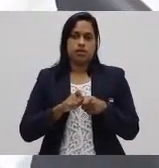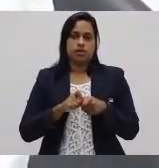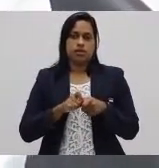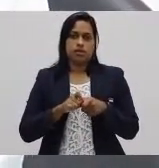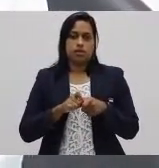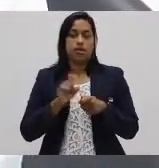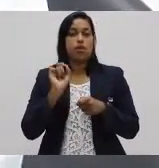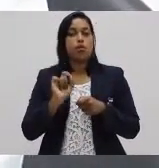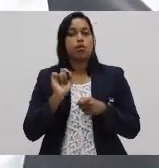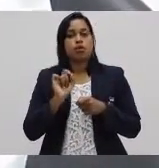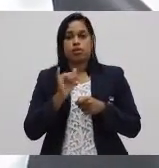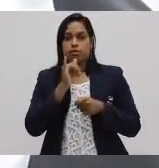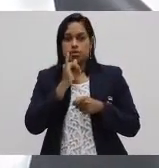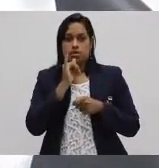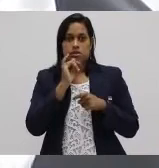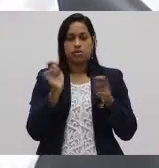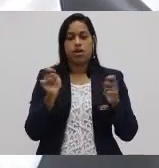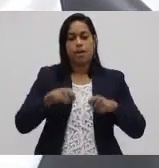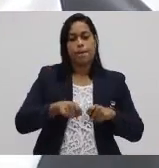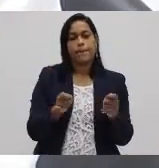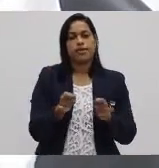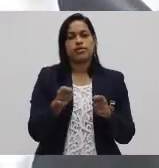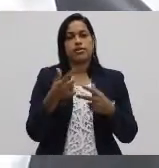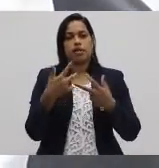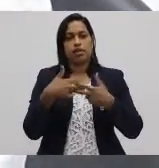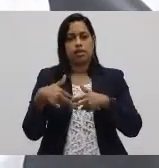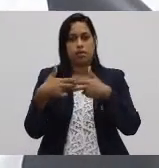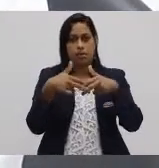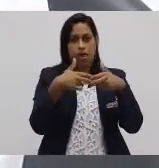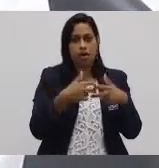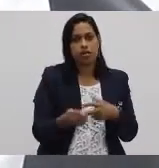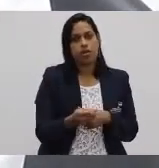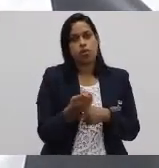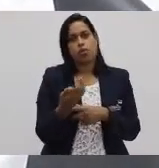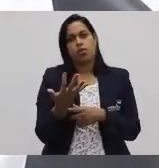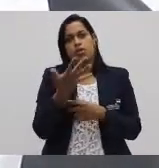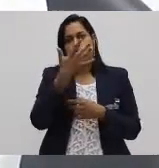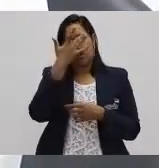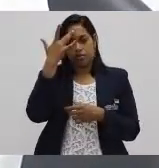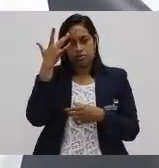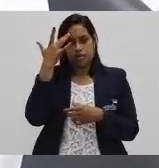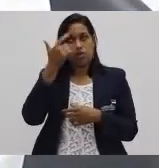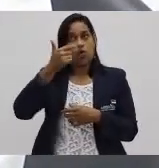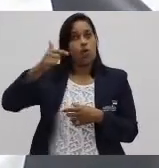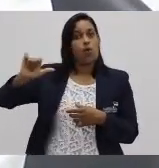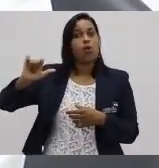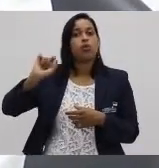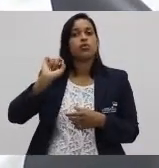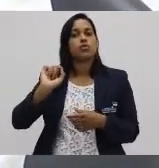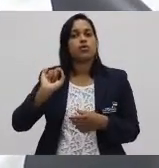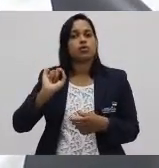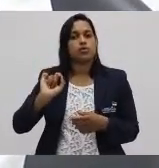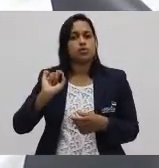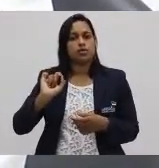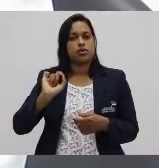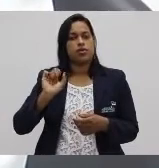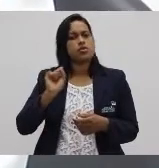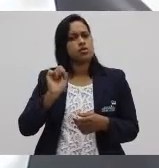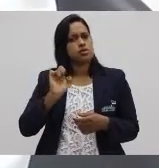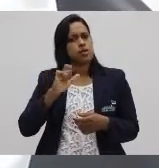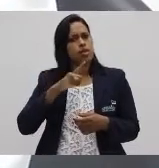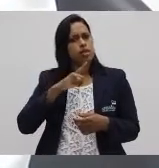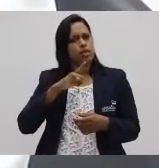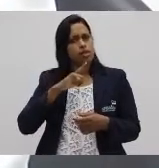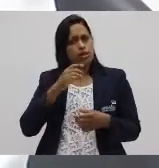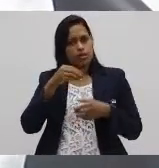Levando em consideração, por exemplo, capacidade de máquina, quantidade de pessoas. Outro fator que ele considera é se